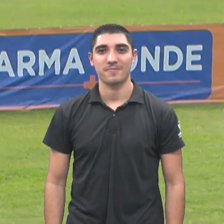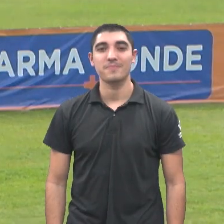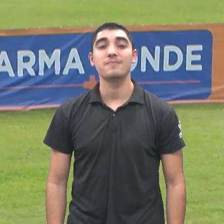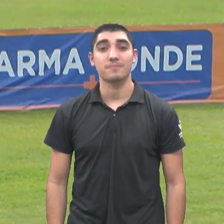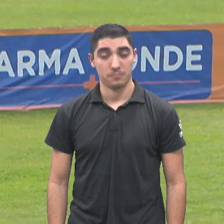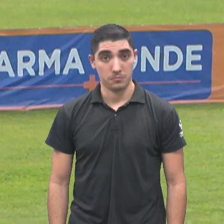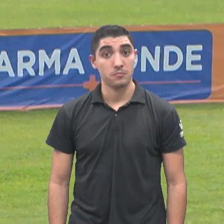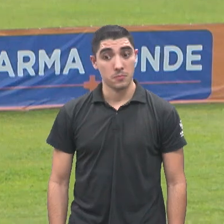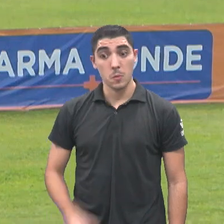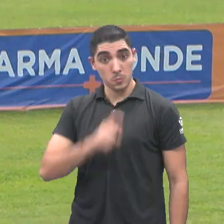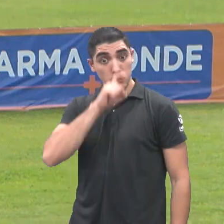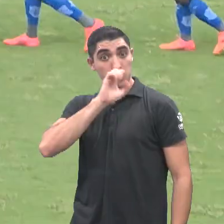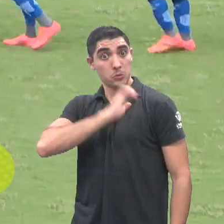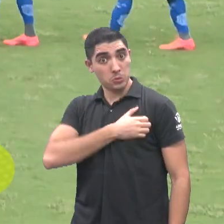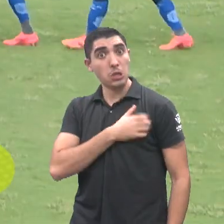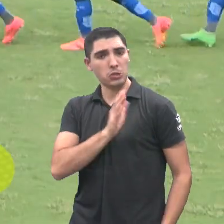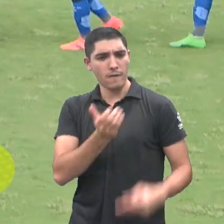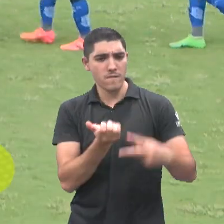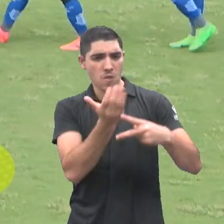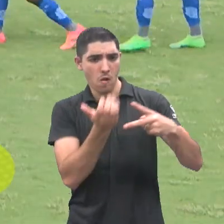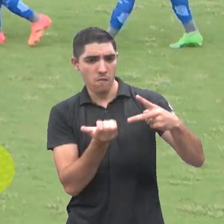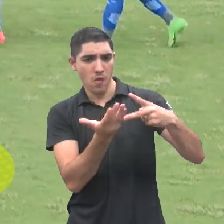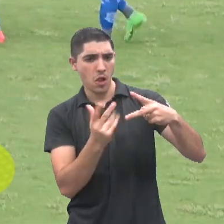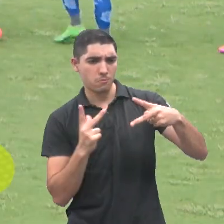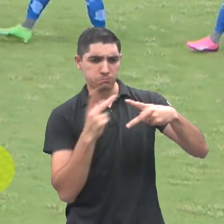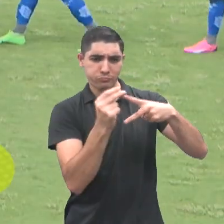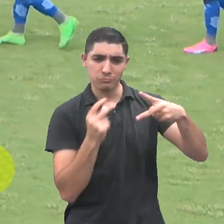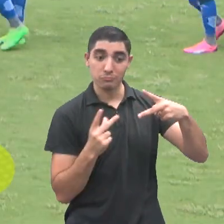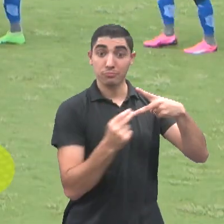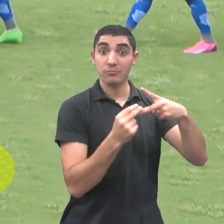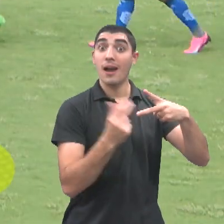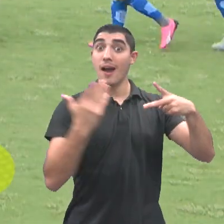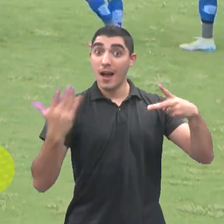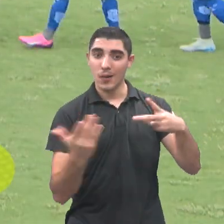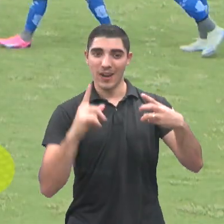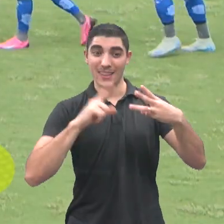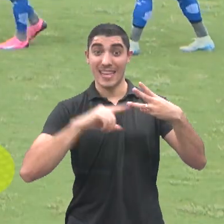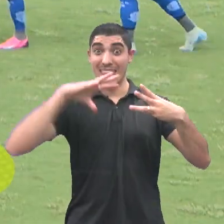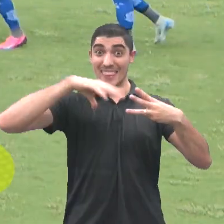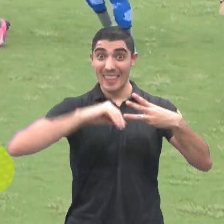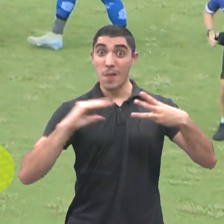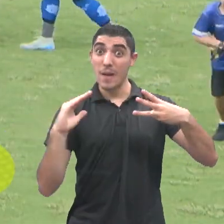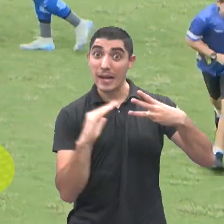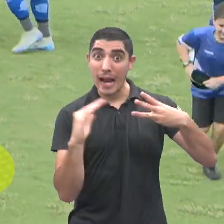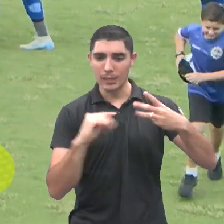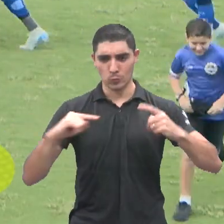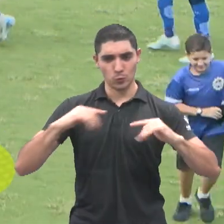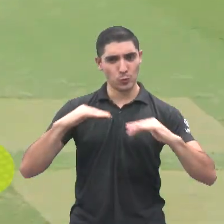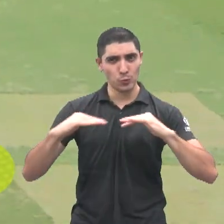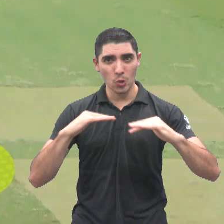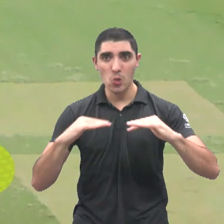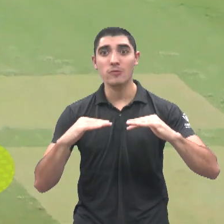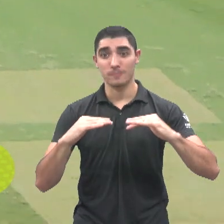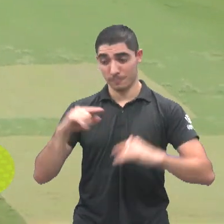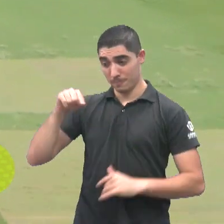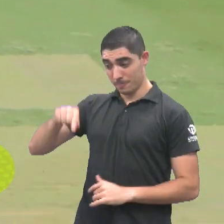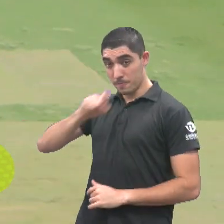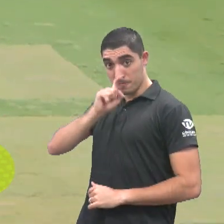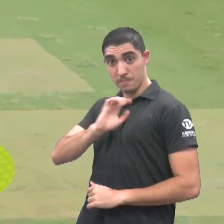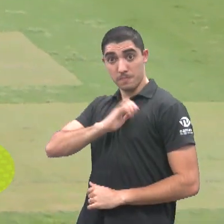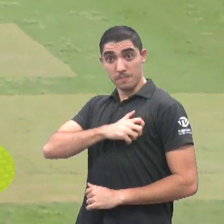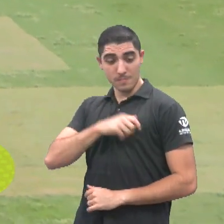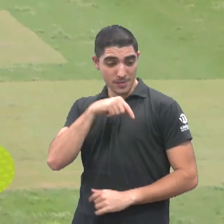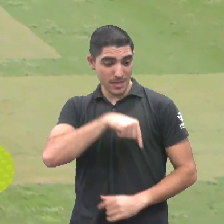vitórias seguidas fora de casa, o São José voltou ao Martins Pereira para receber o São Bento. O